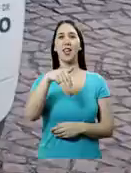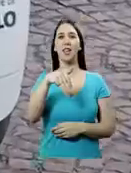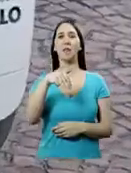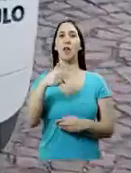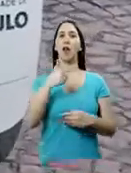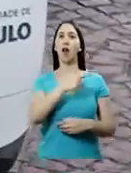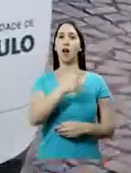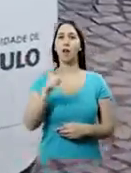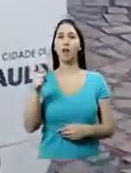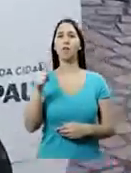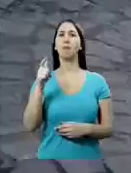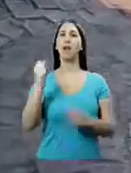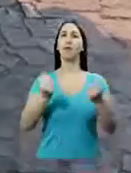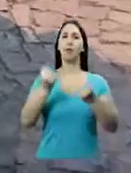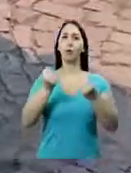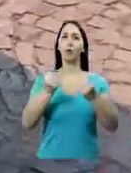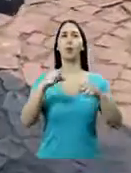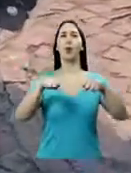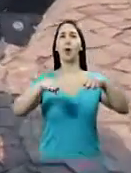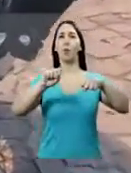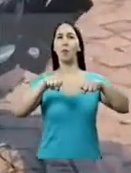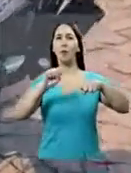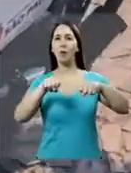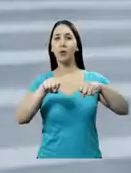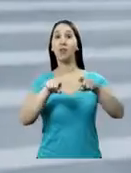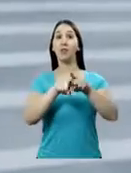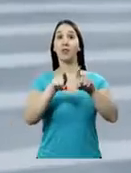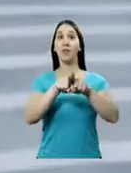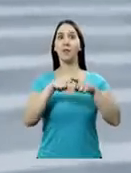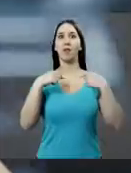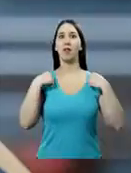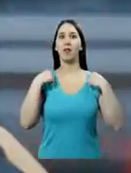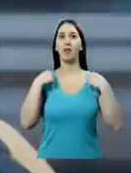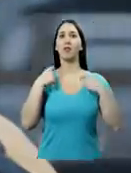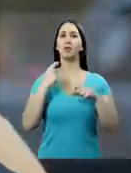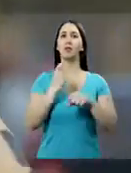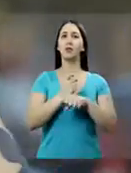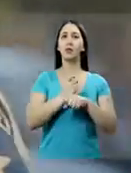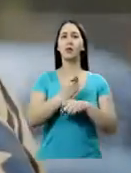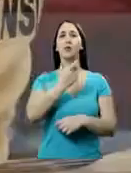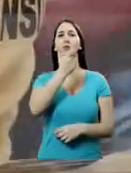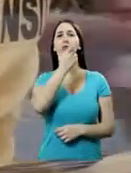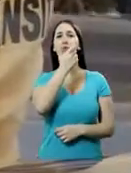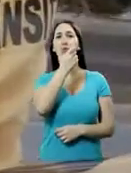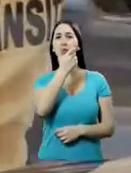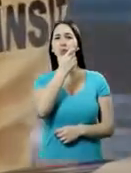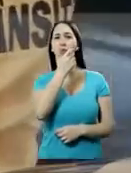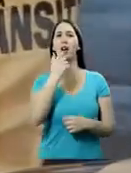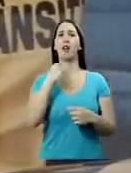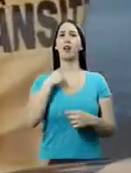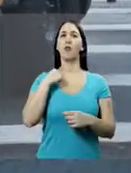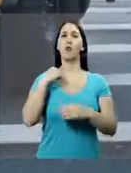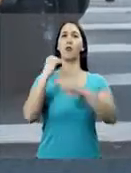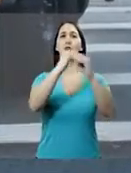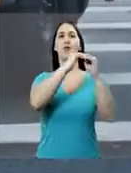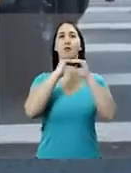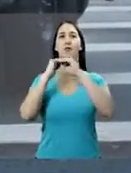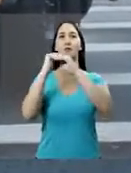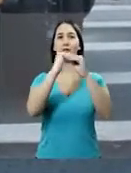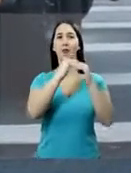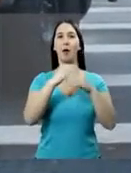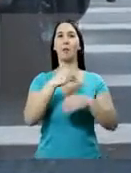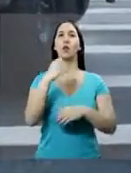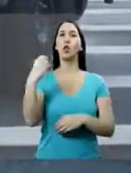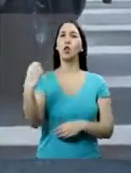novos armamentos, novas viaturas e novas motocicletas. Conseguimos também doações como rádios comunicadores, coletes da prova de bala